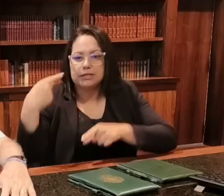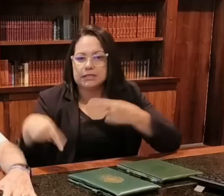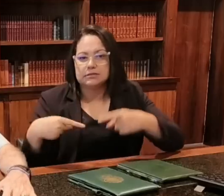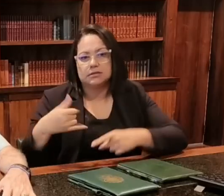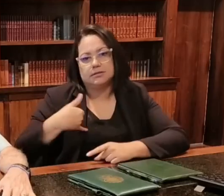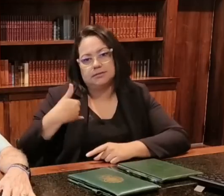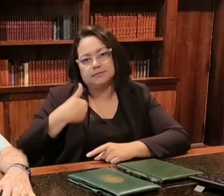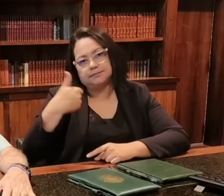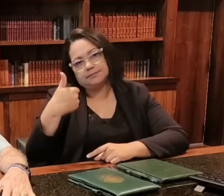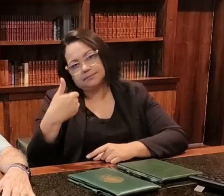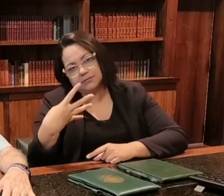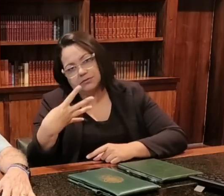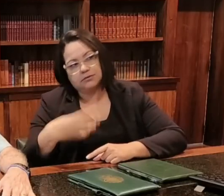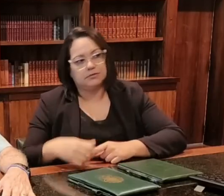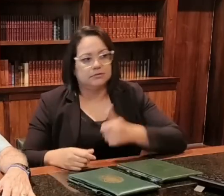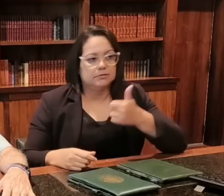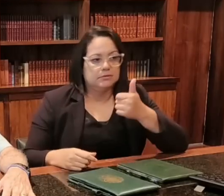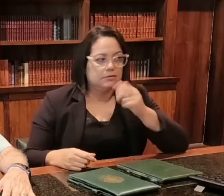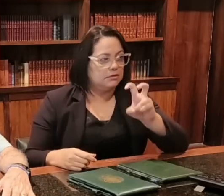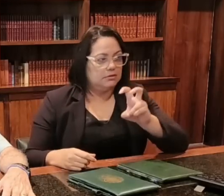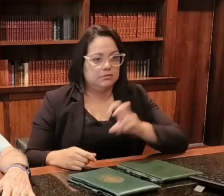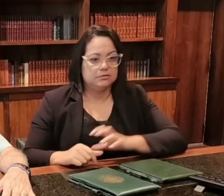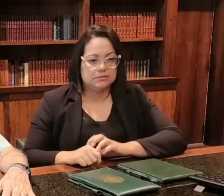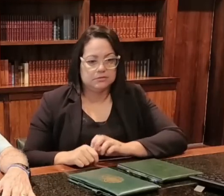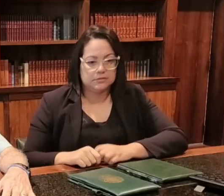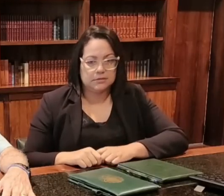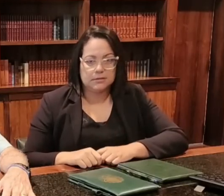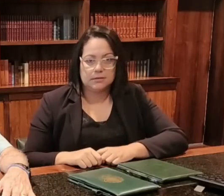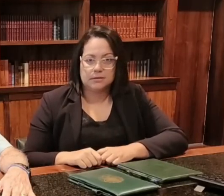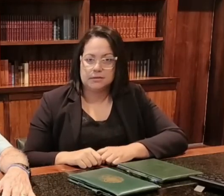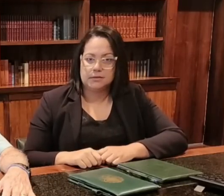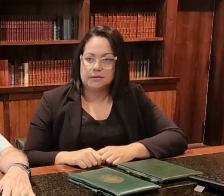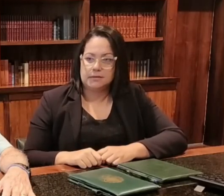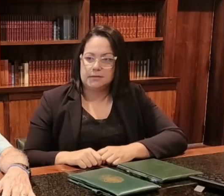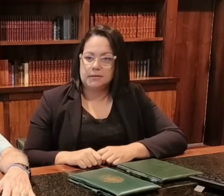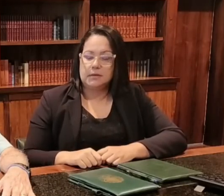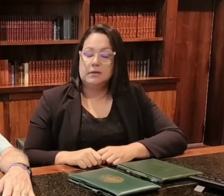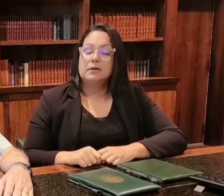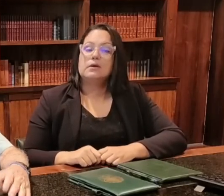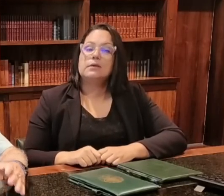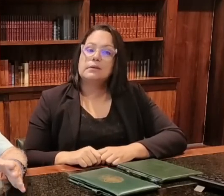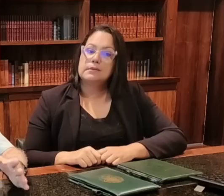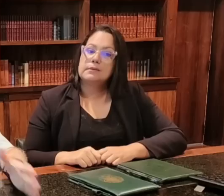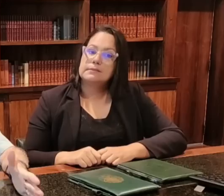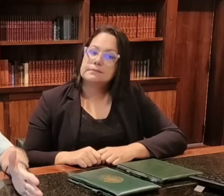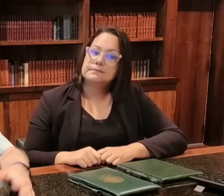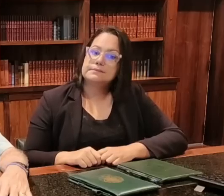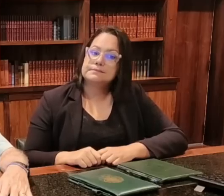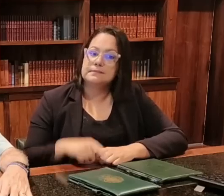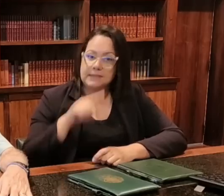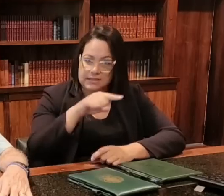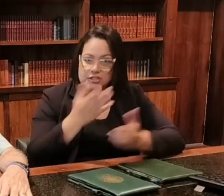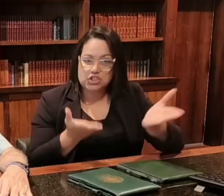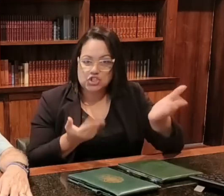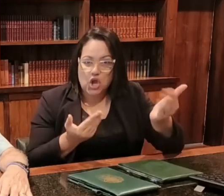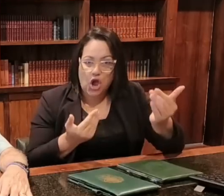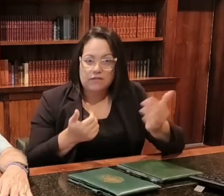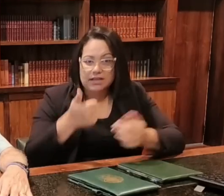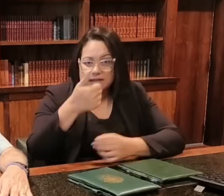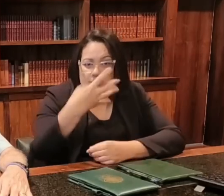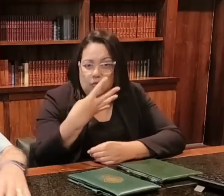orgânica foi as ruas pedir por uma mudança no resultado das eleições externa essa